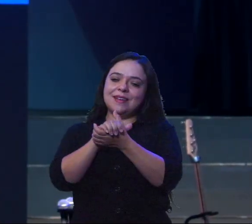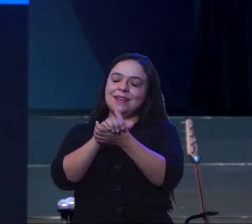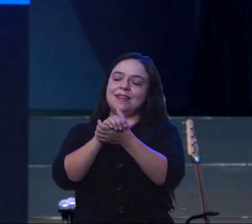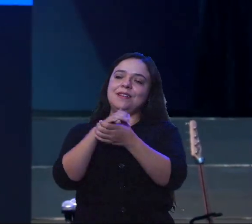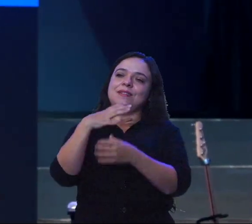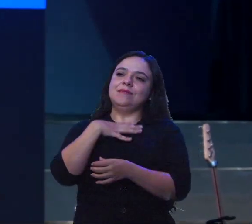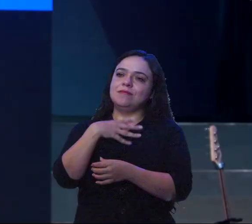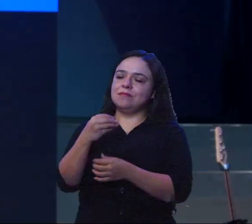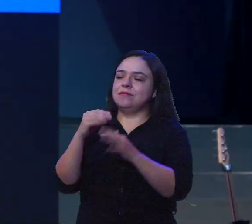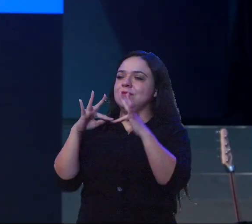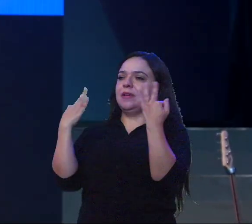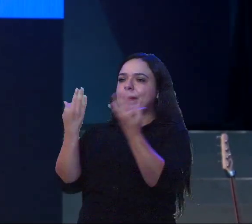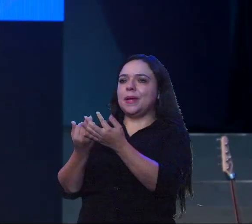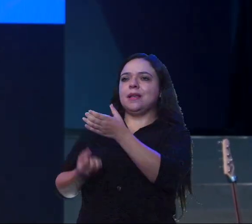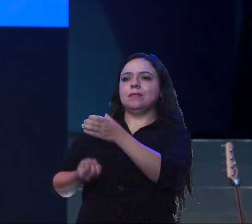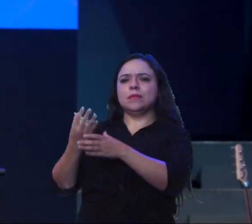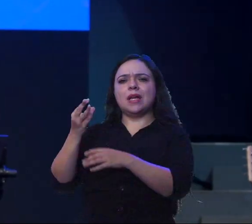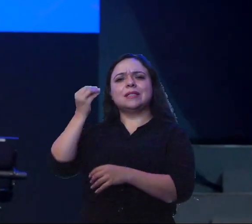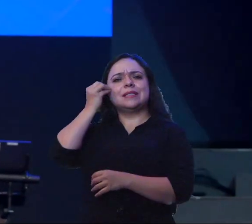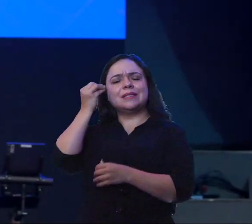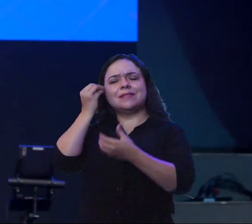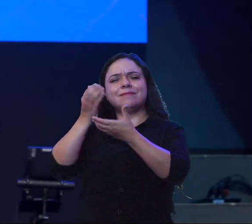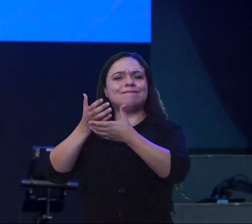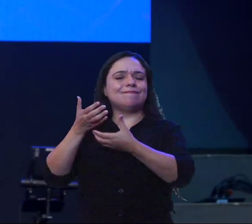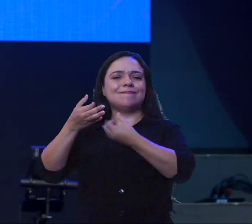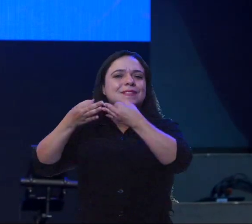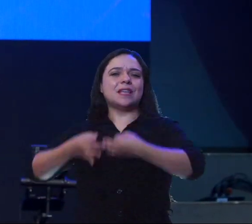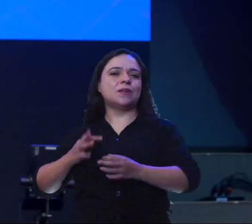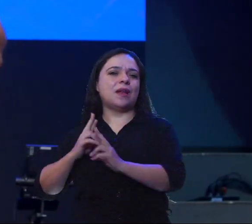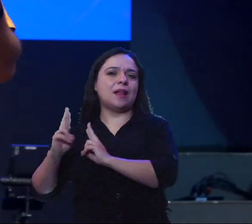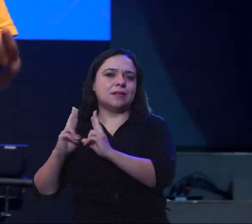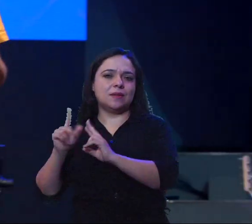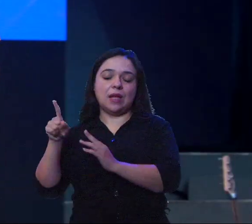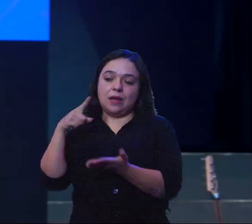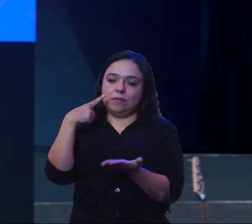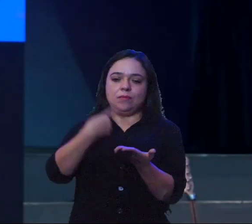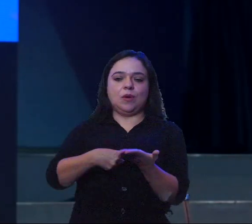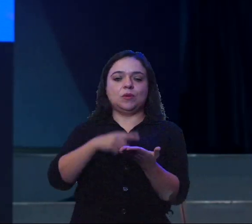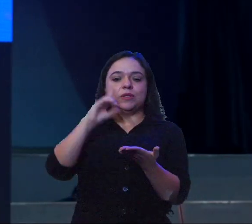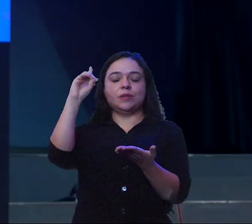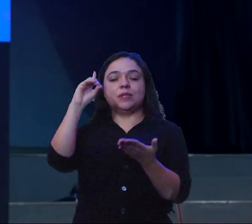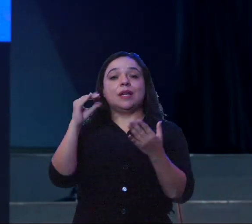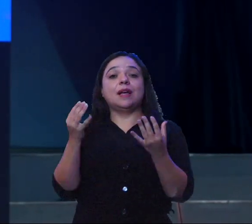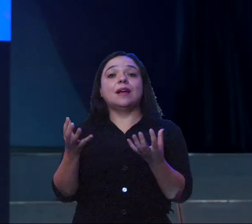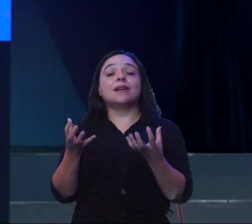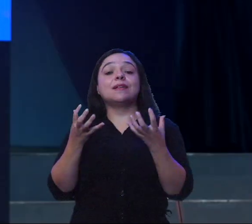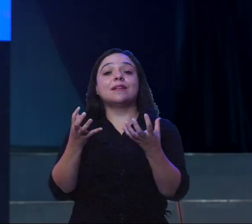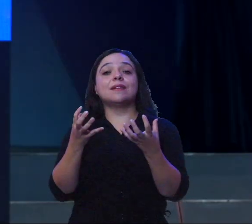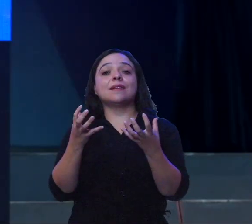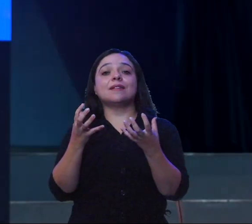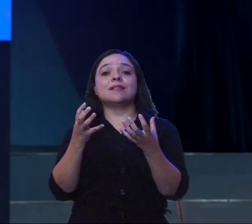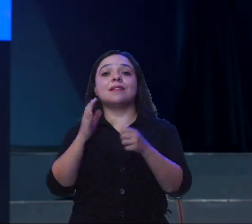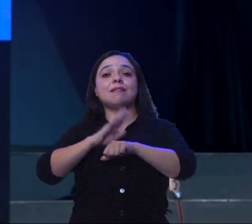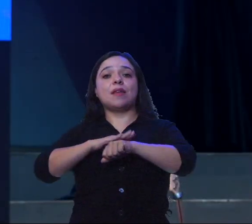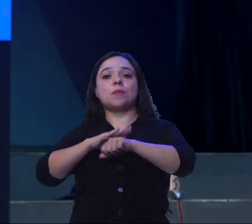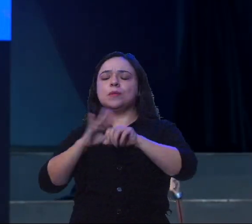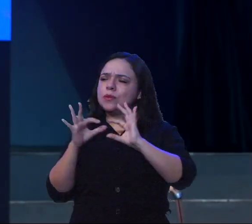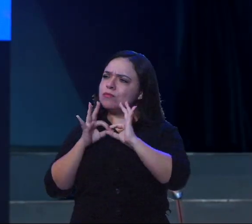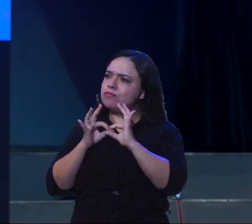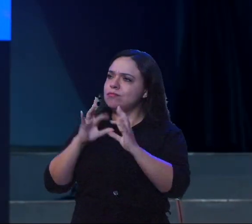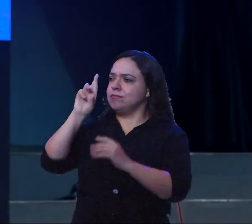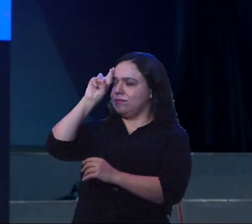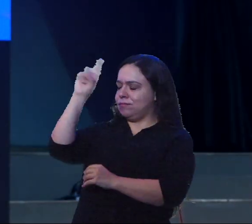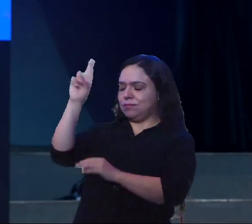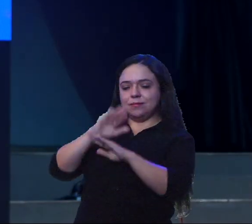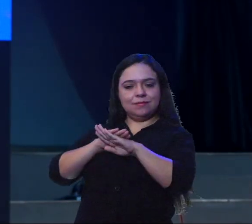E depois de algumas tentativas, relacionamentos que não deram certo, ela fez um compromisso com Deus de que ela queria ter um tempo só com o